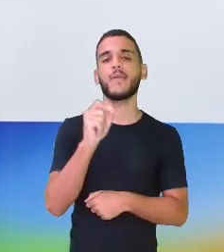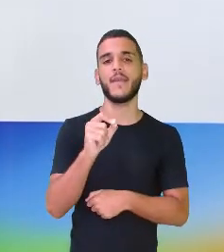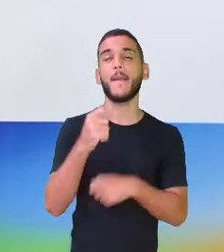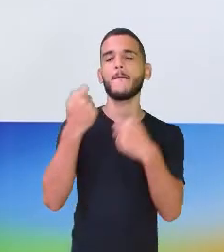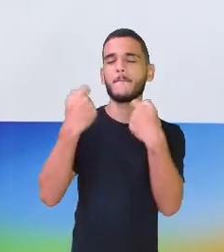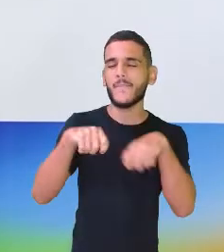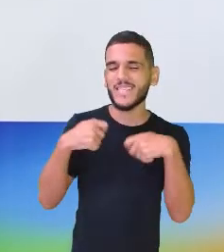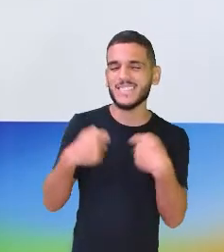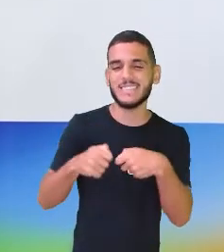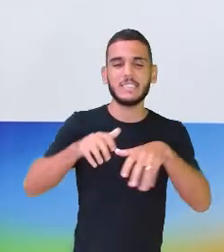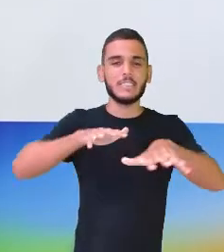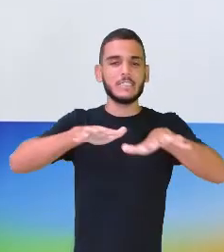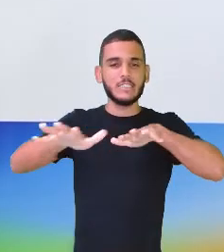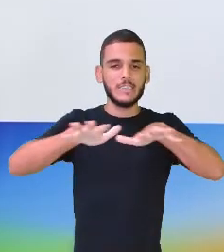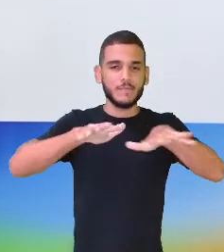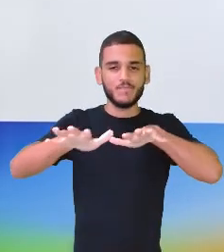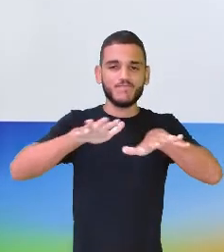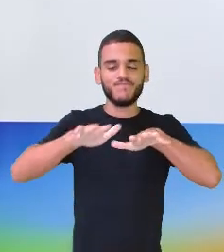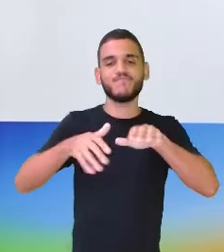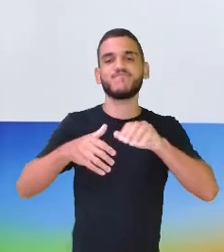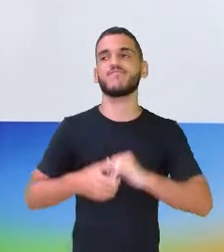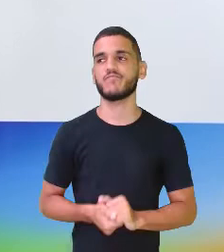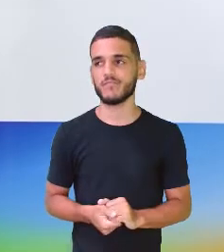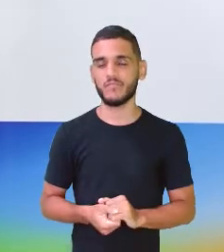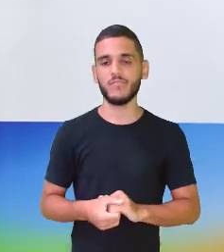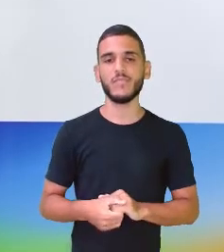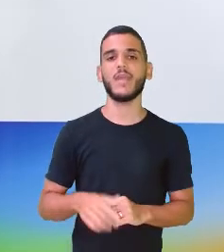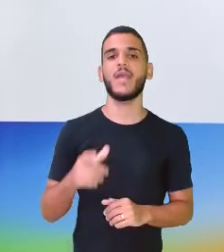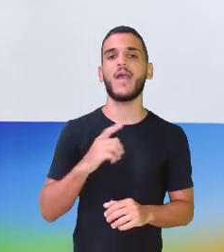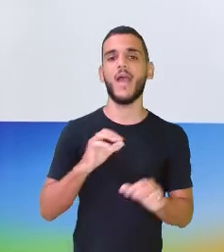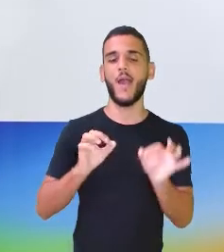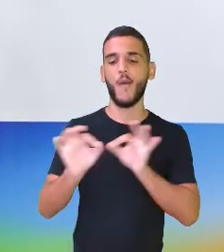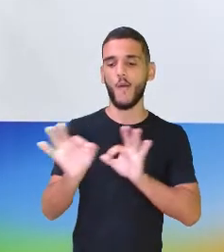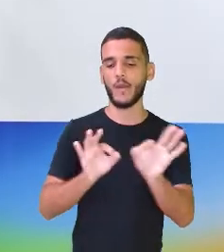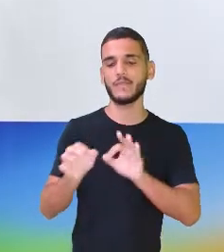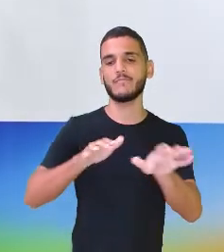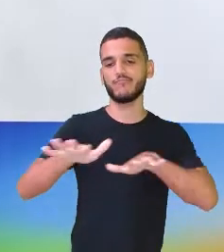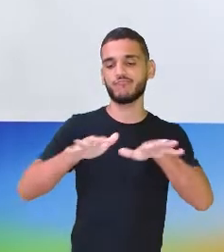relação à motricidade. Em relação à coordenação